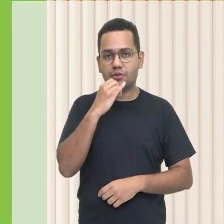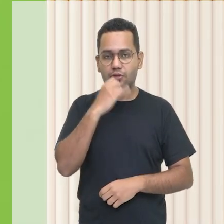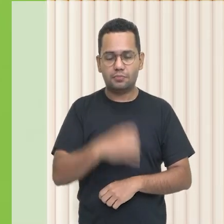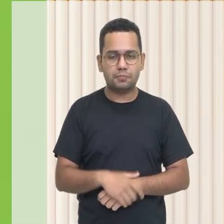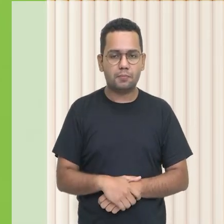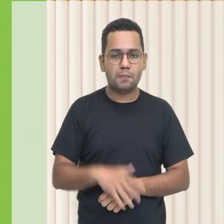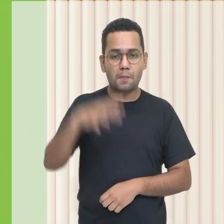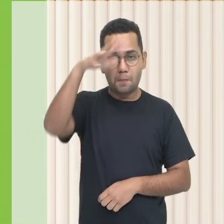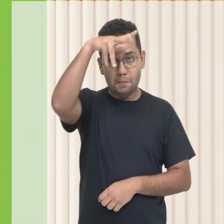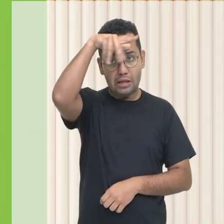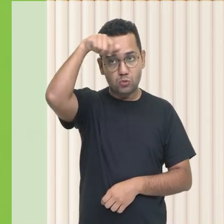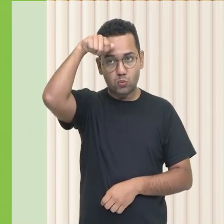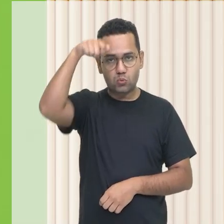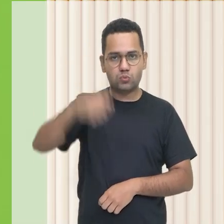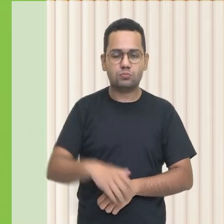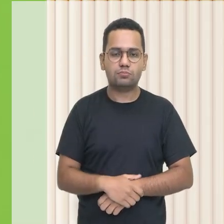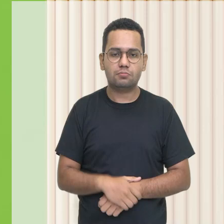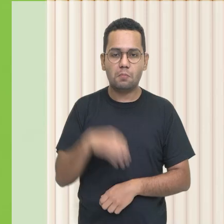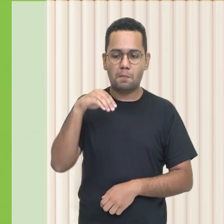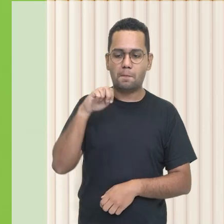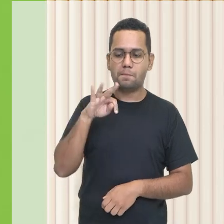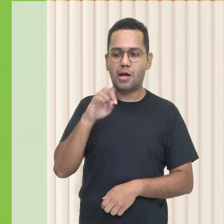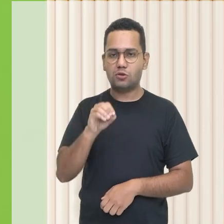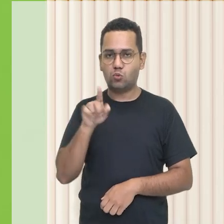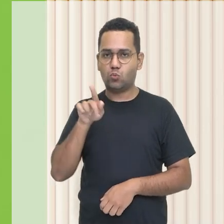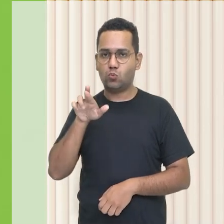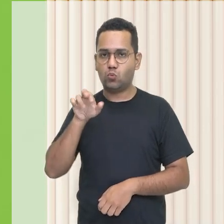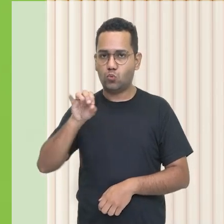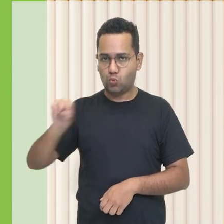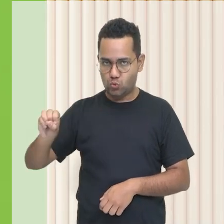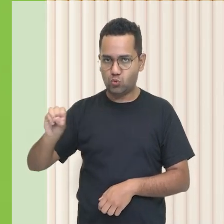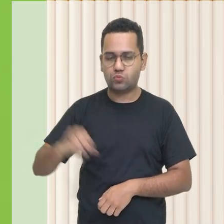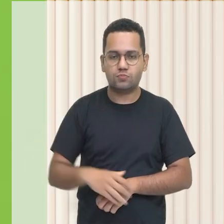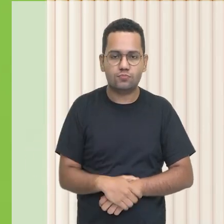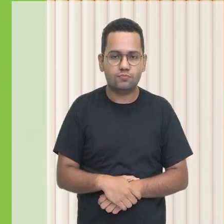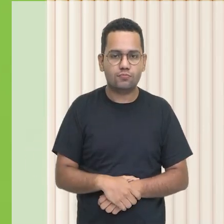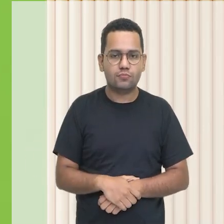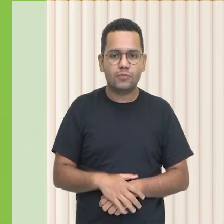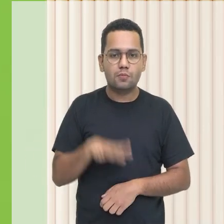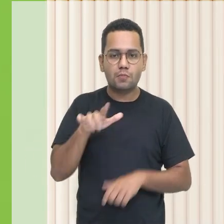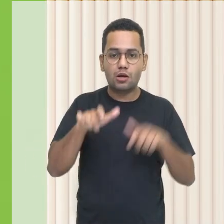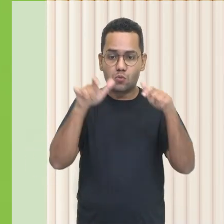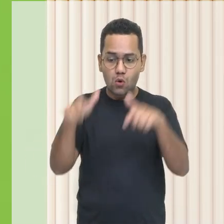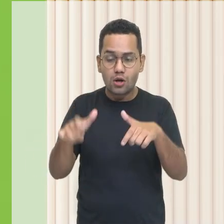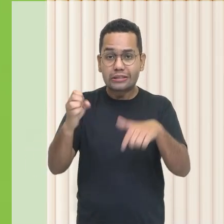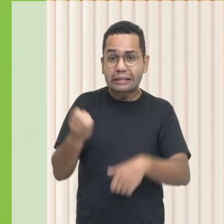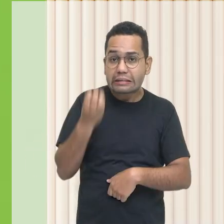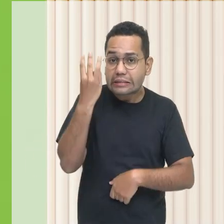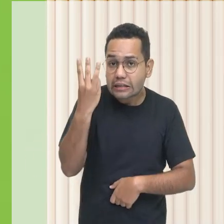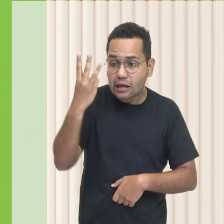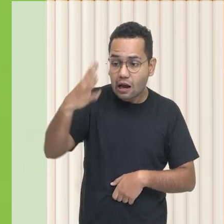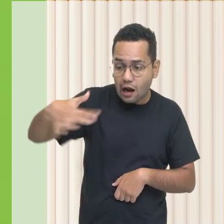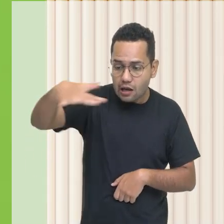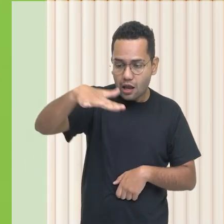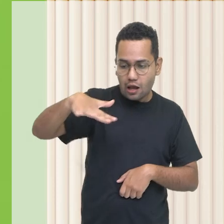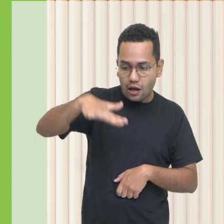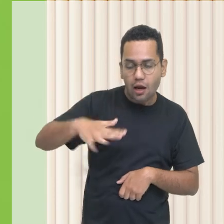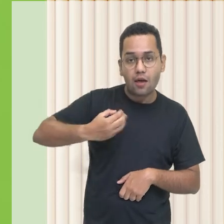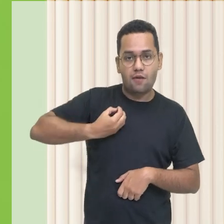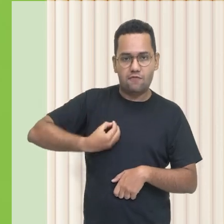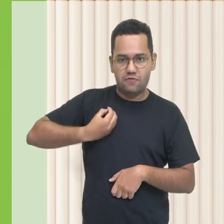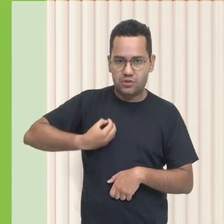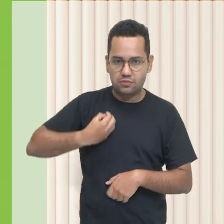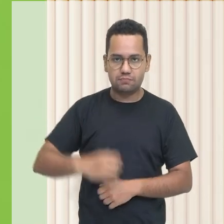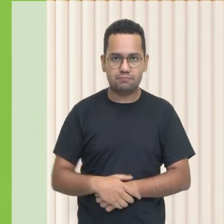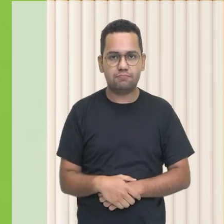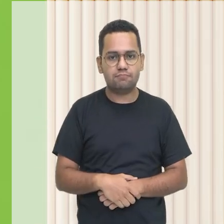né, uma característica dele, ele vai ter dentro dele, né, dentro desse território aí, 3 biomas representados. Nós tivemos